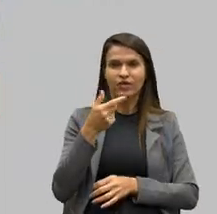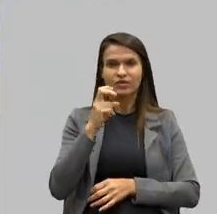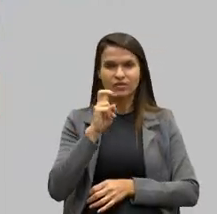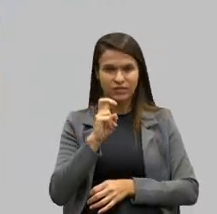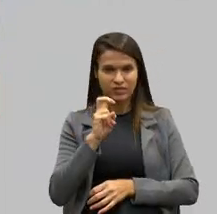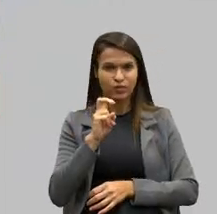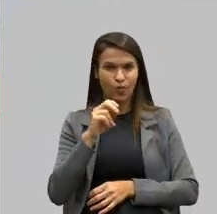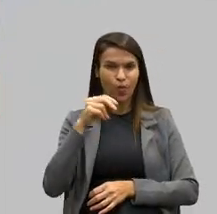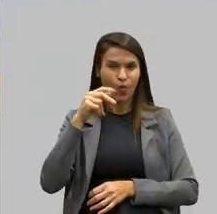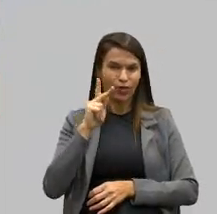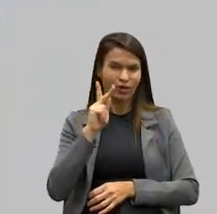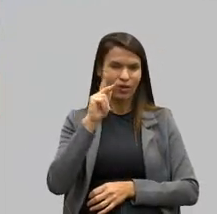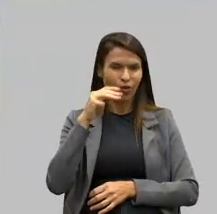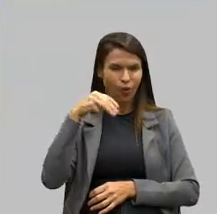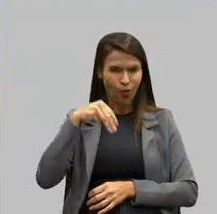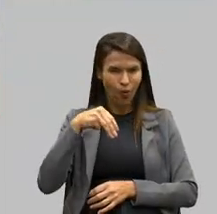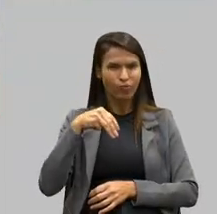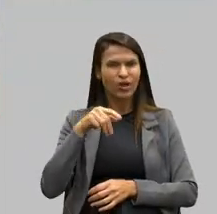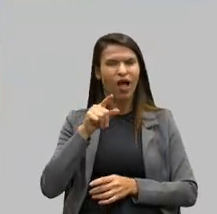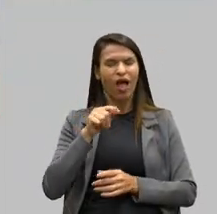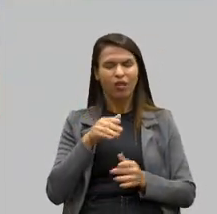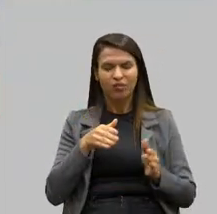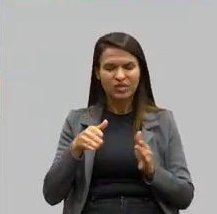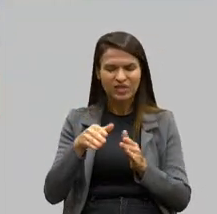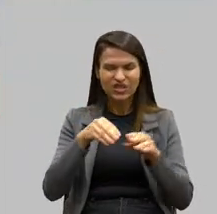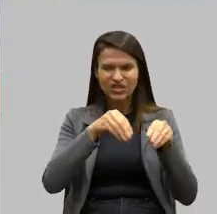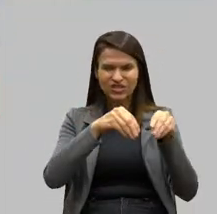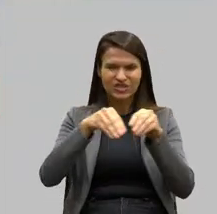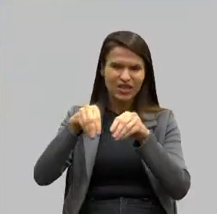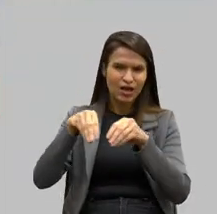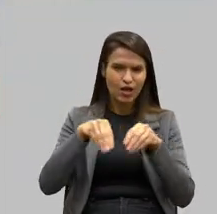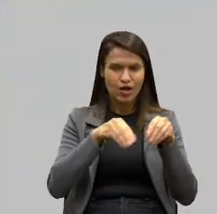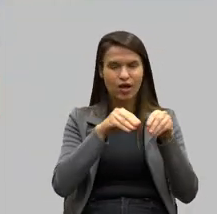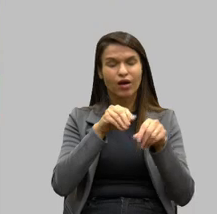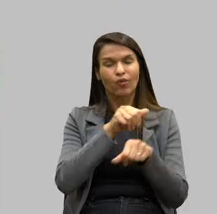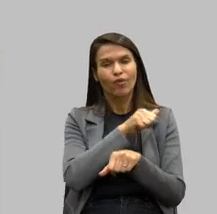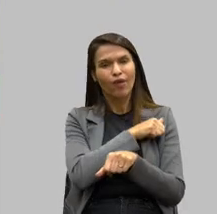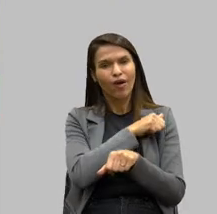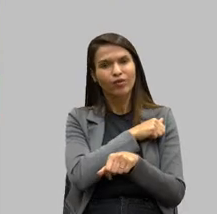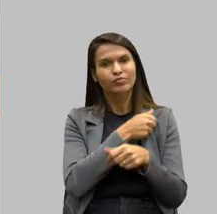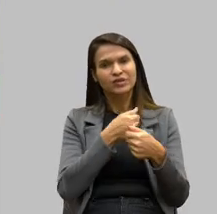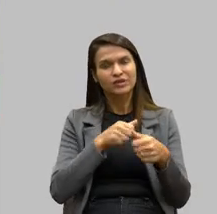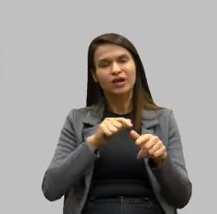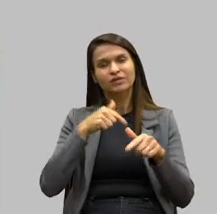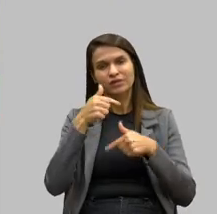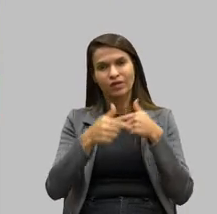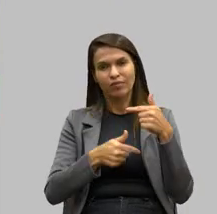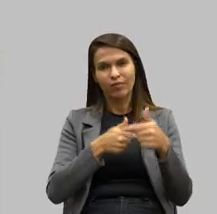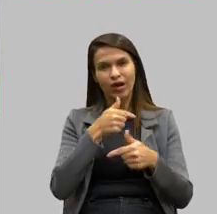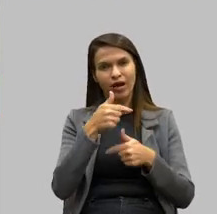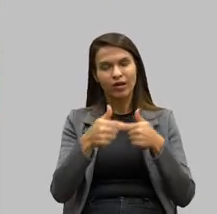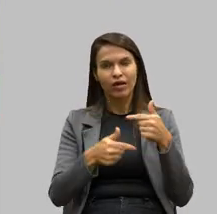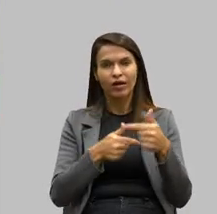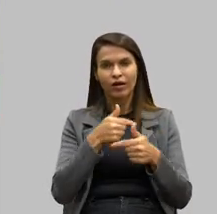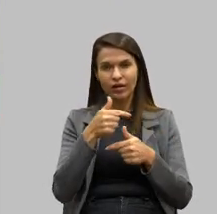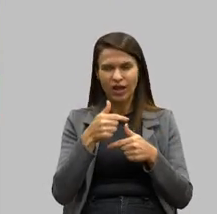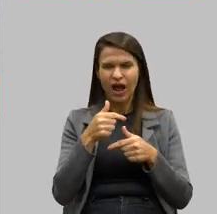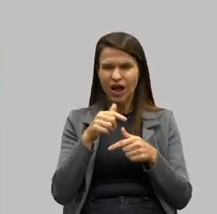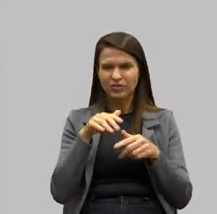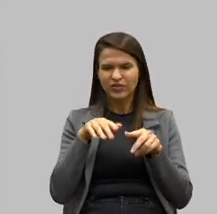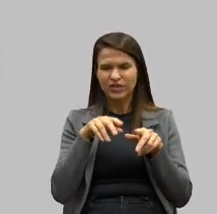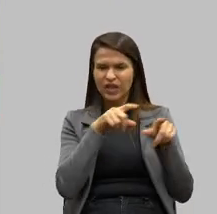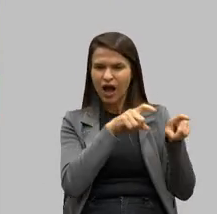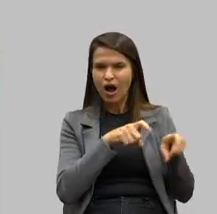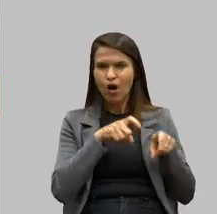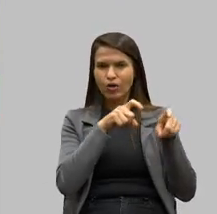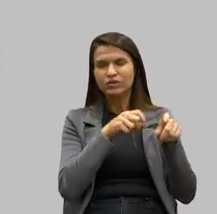mas é estrada de terra, o estudante tem que trabalhar, ele trabalha durante na roça, e